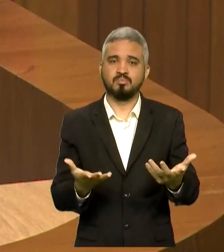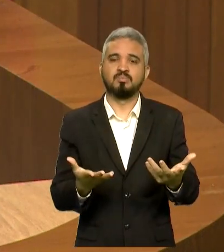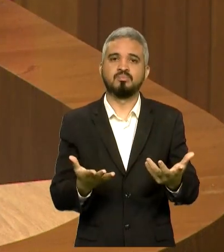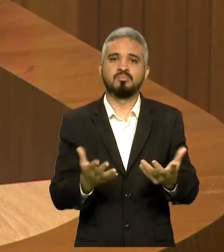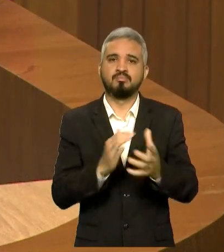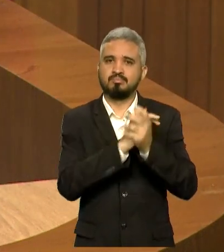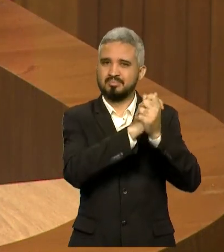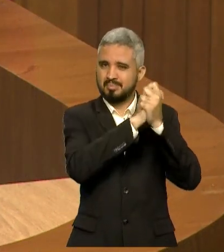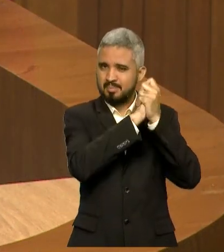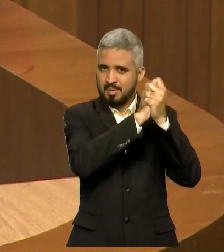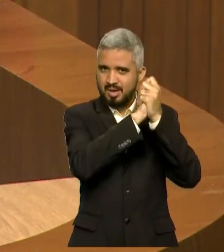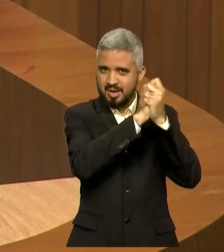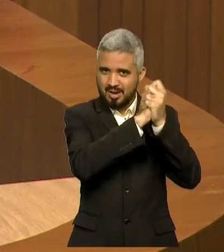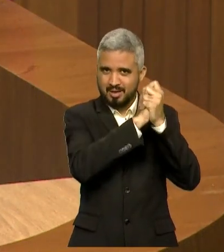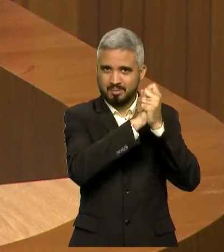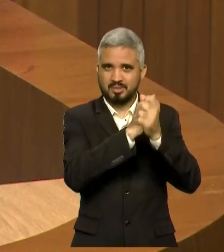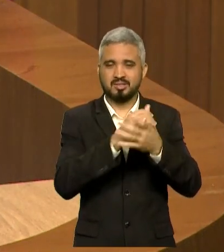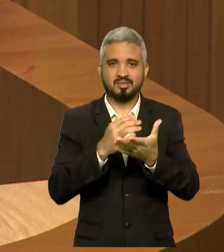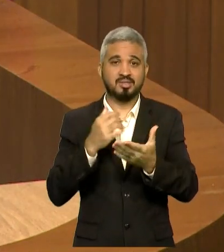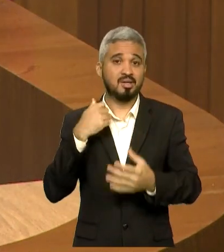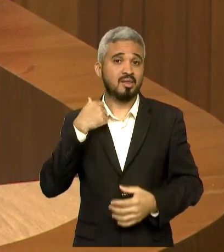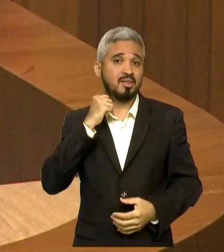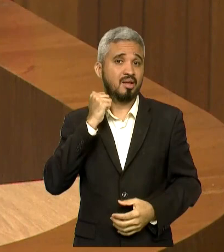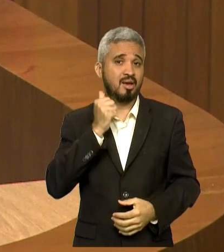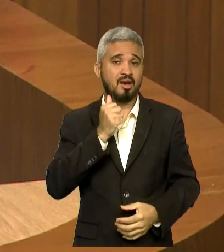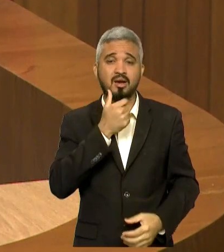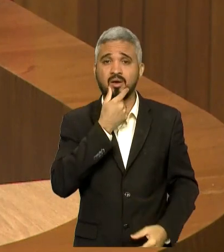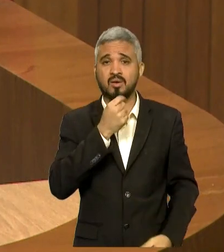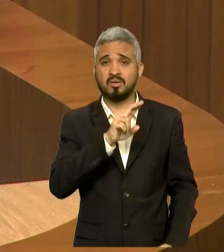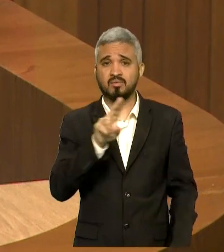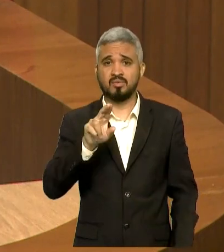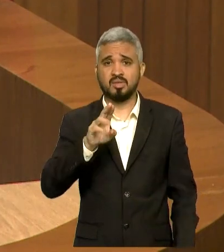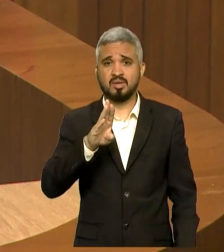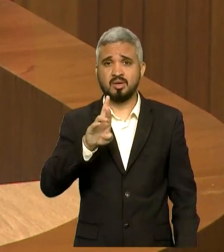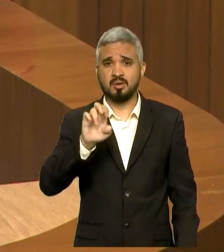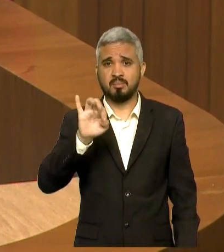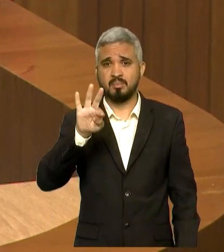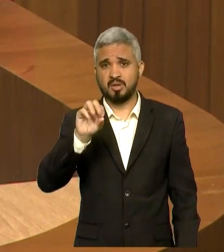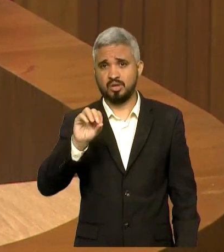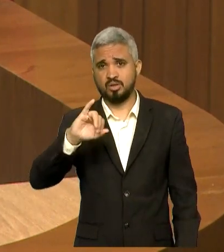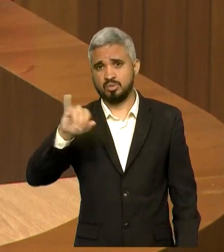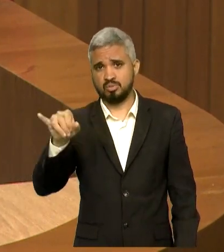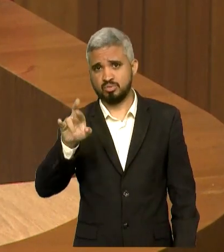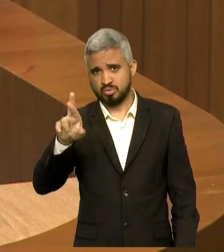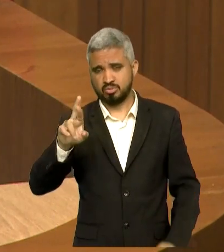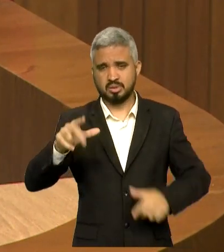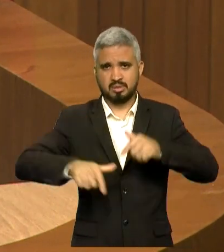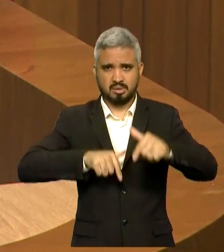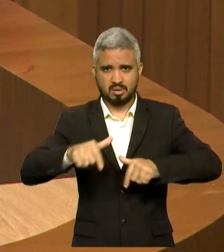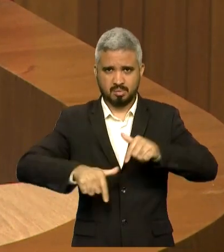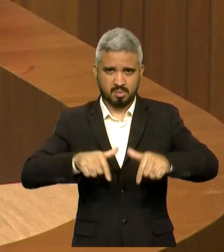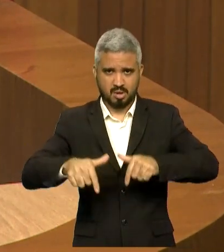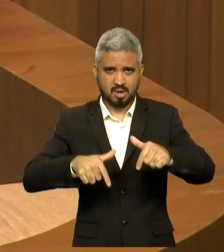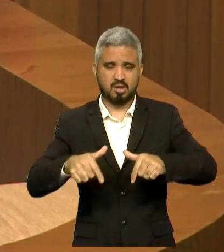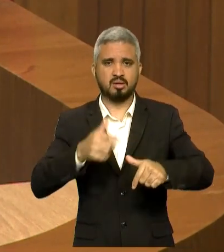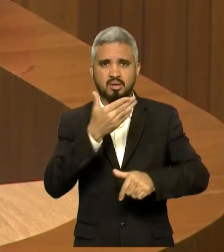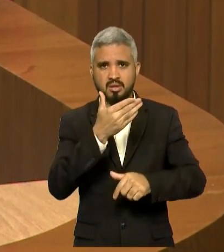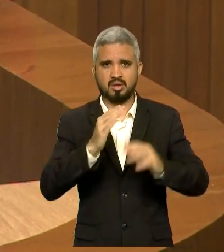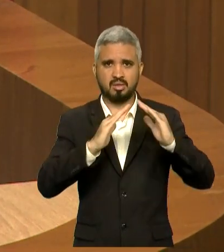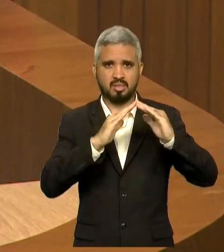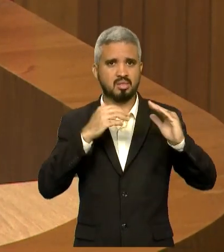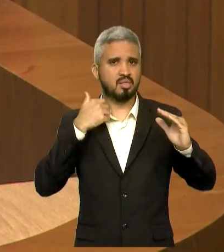para parabenizar o delegado de Polícia Civil, Brito Júnior, pelo trabalho que vem desenvolvendo na frente da Delegacia de Polícia de